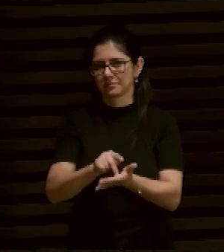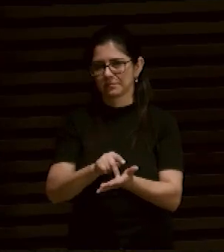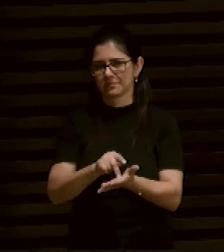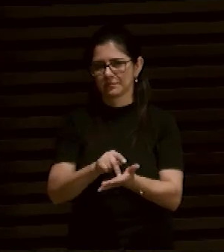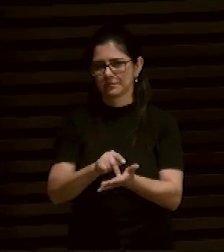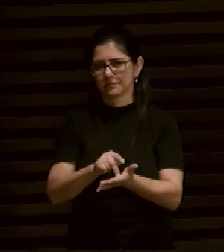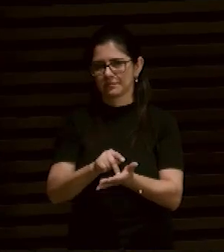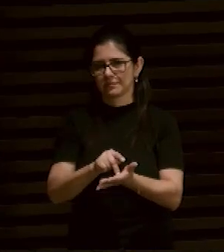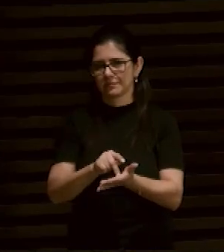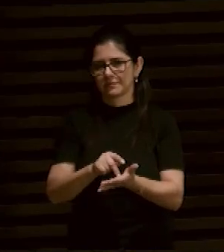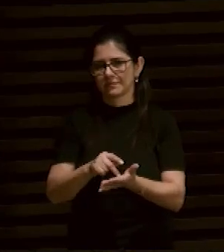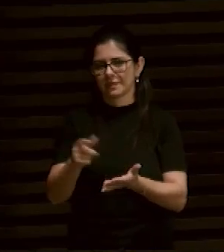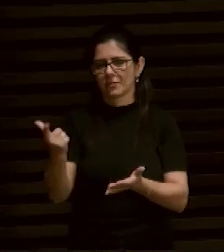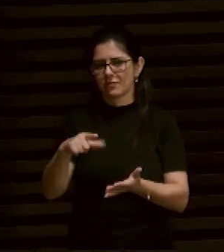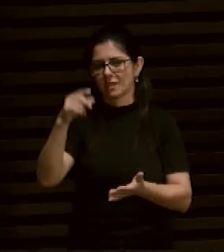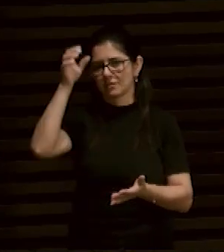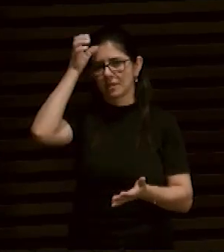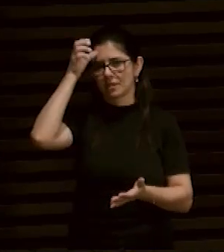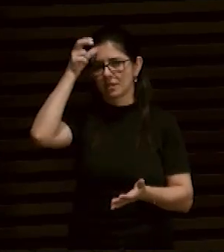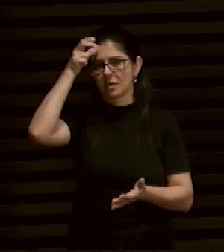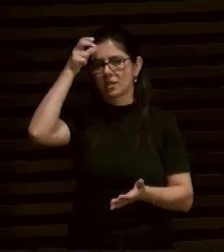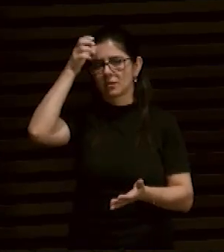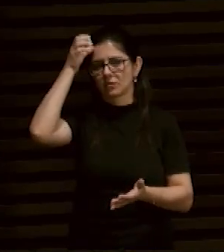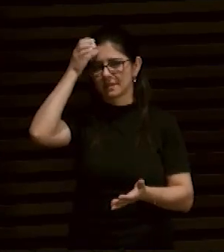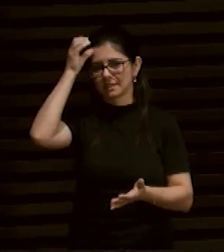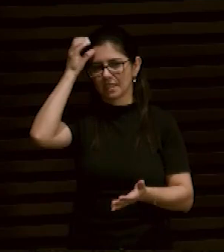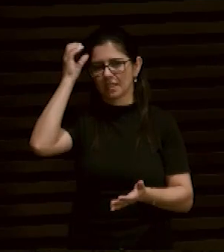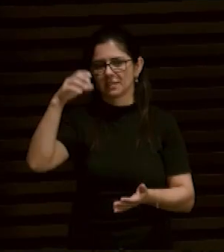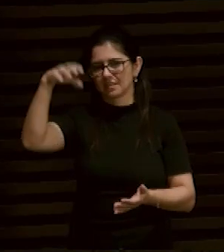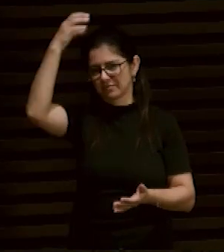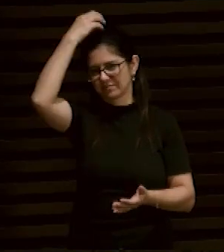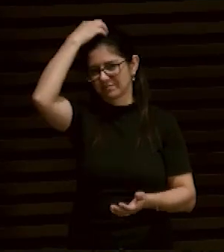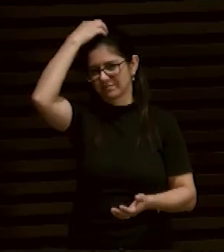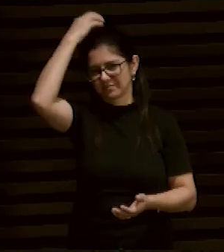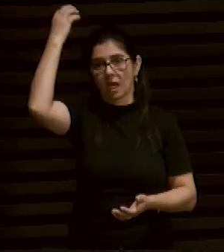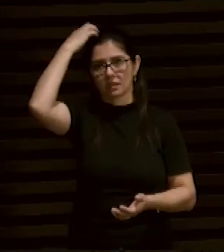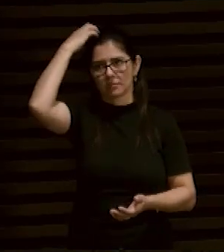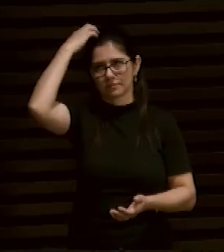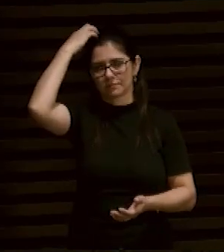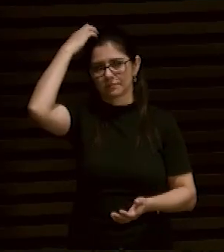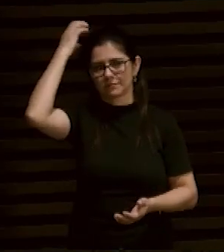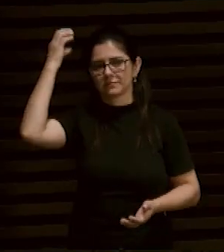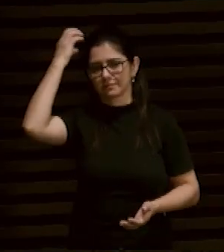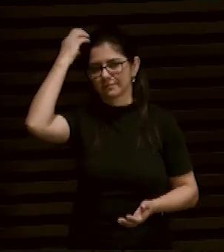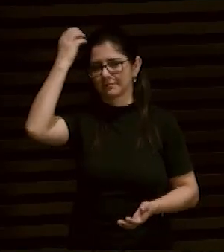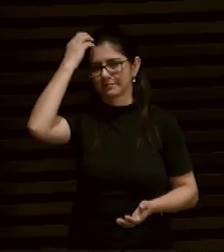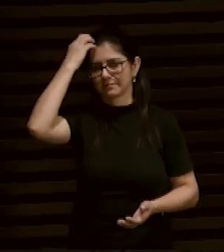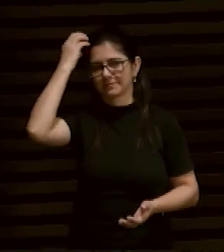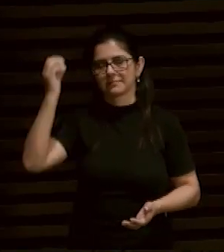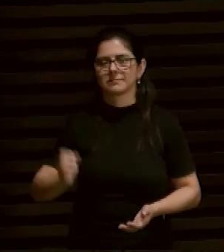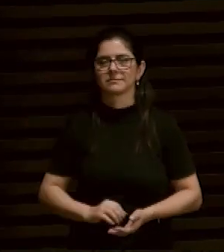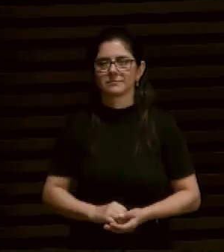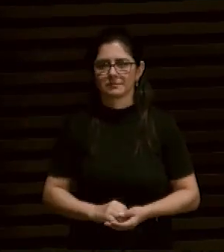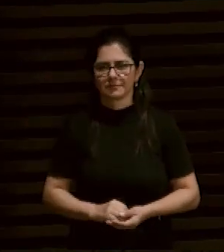de uma consciência culpada. Aquele que se arrepende de forma genuína, ele se sente indigno do